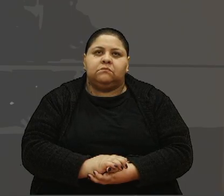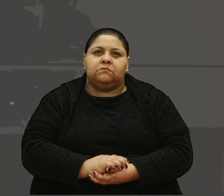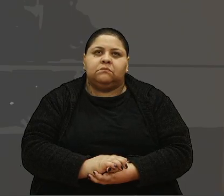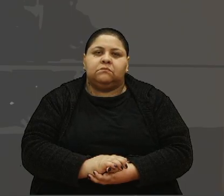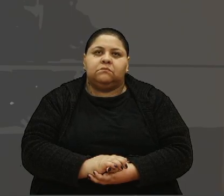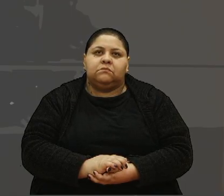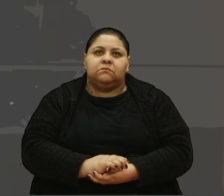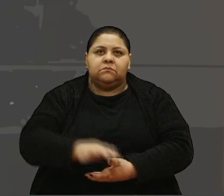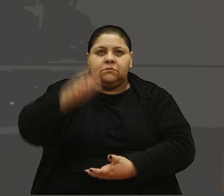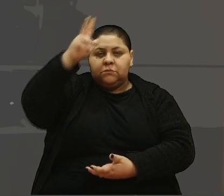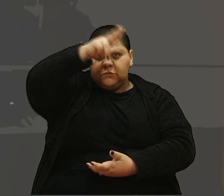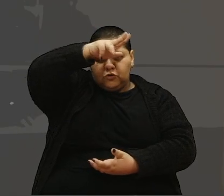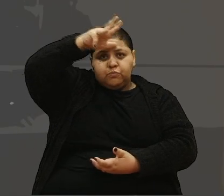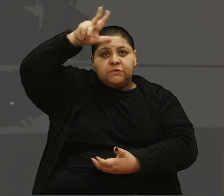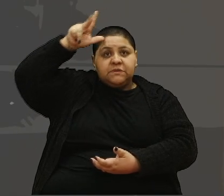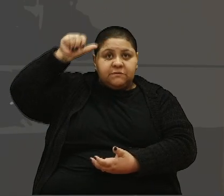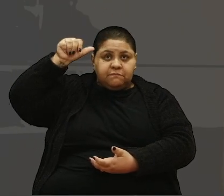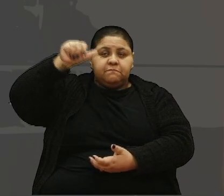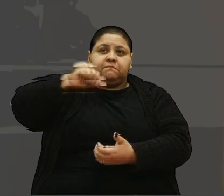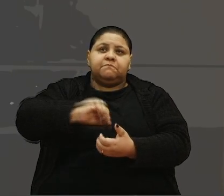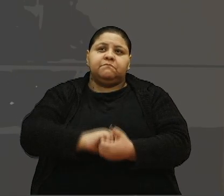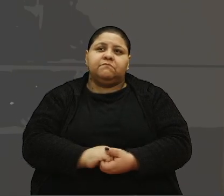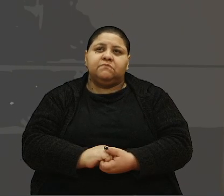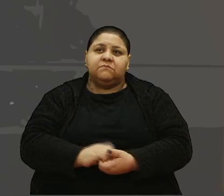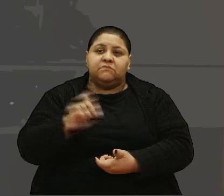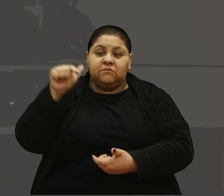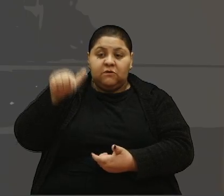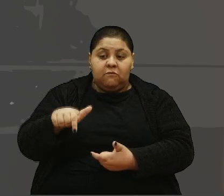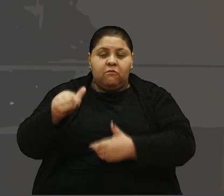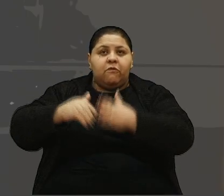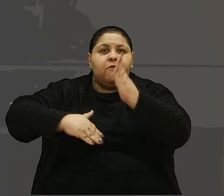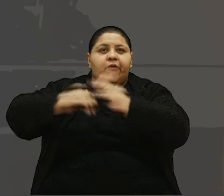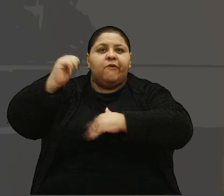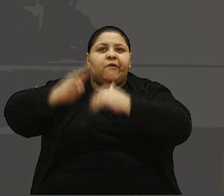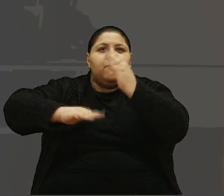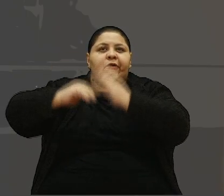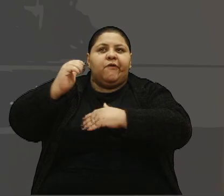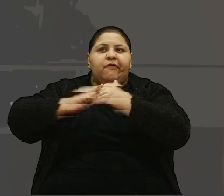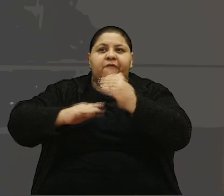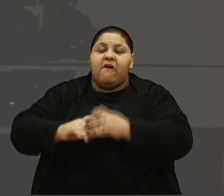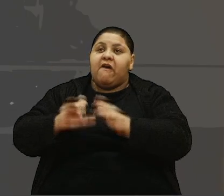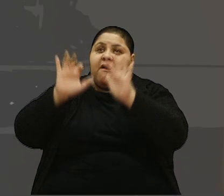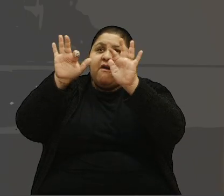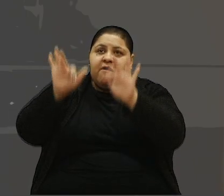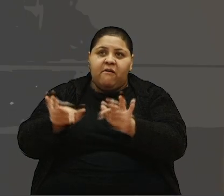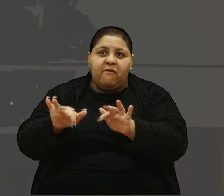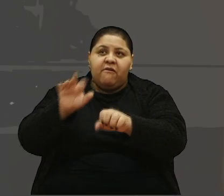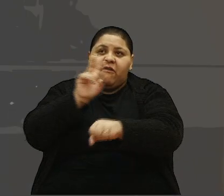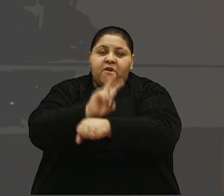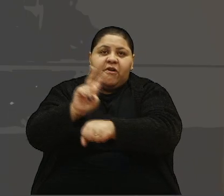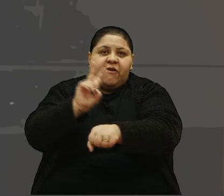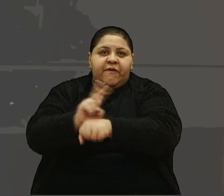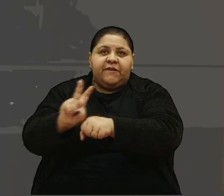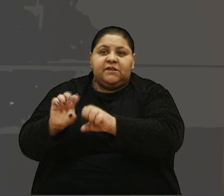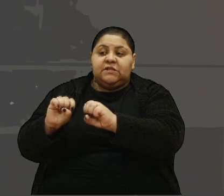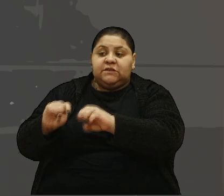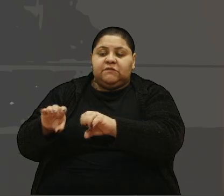Considerando que o município, com essa construção, vai zerar as vagas da educação